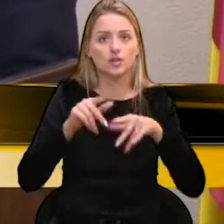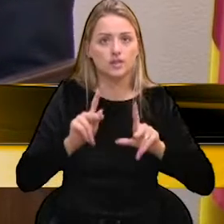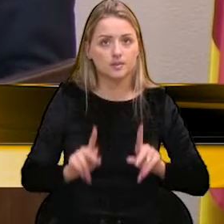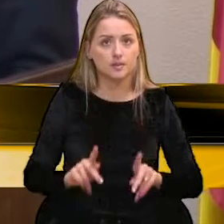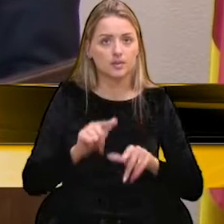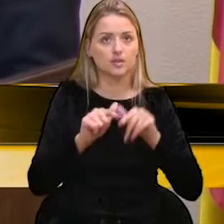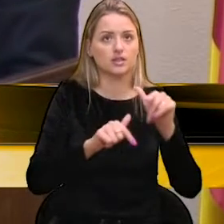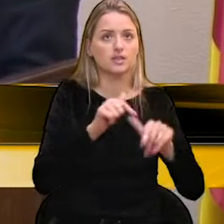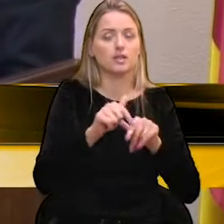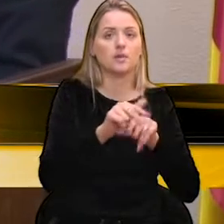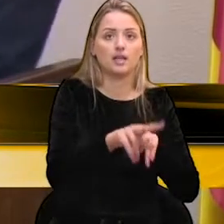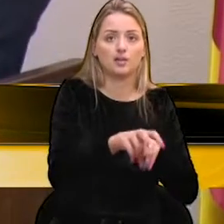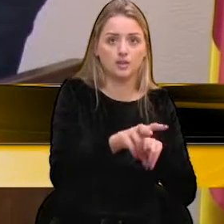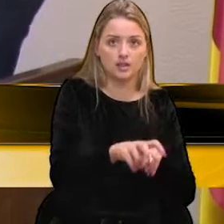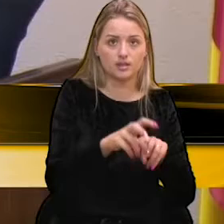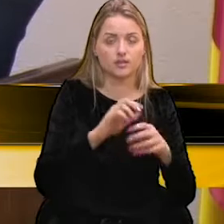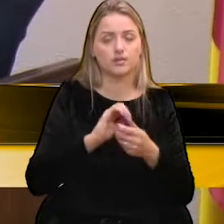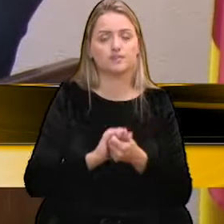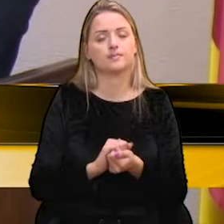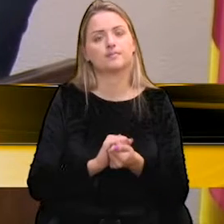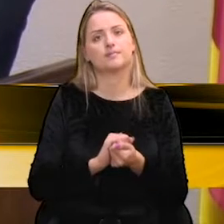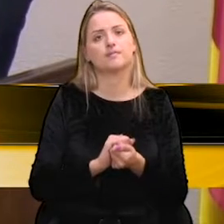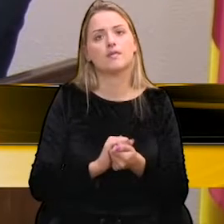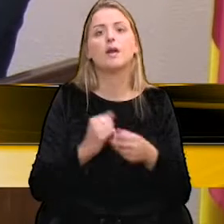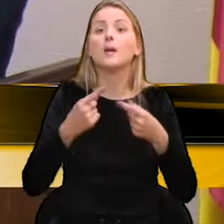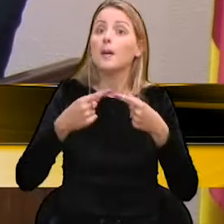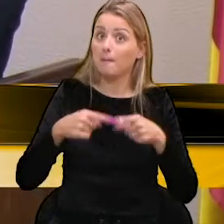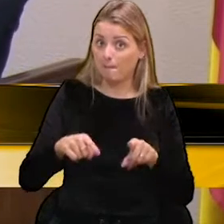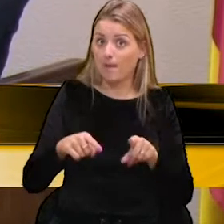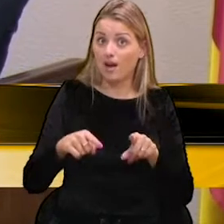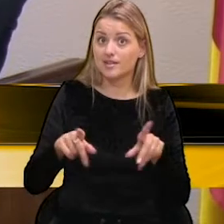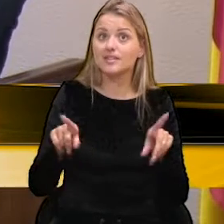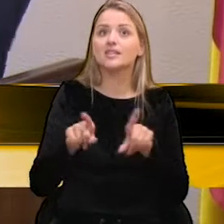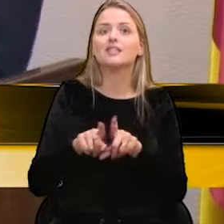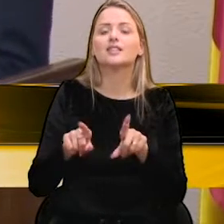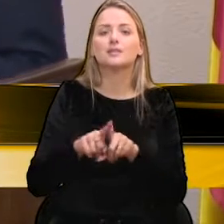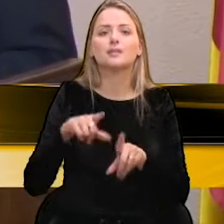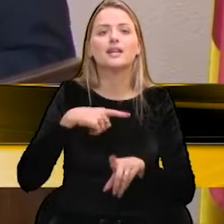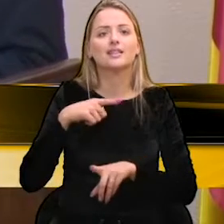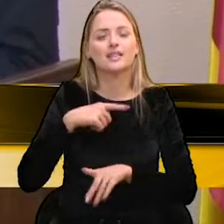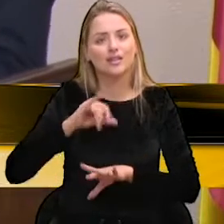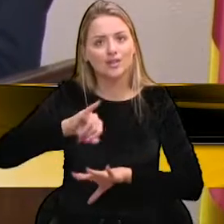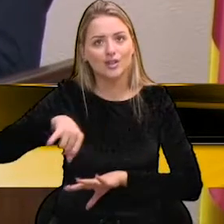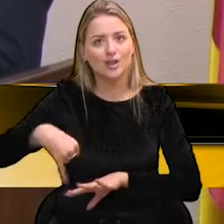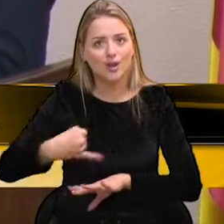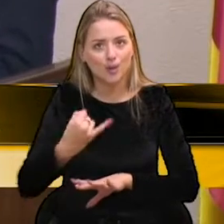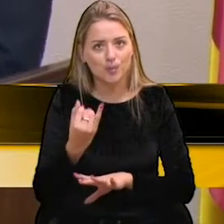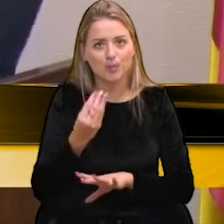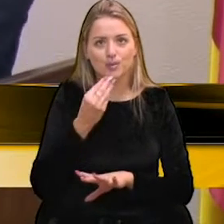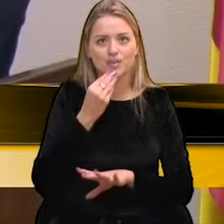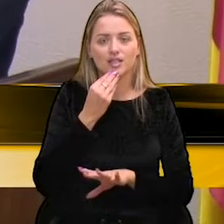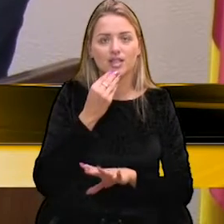rurais. Mas também tivemos a oportunidade, nobres pares, de